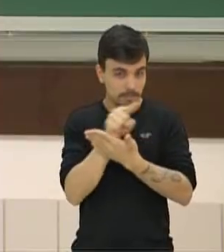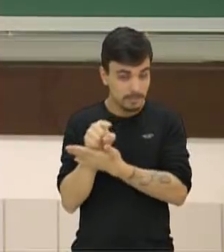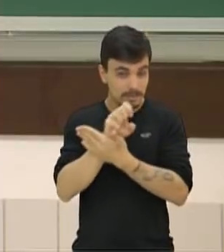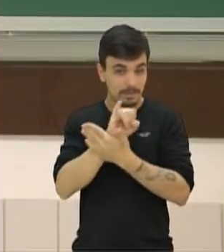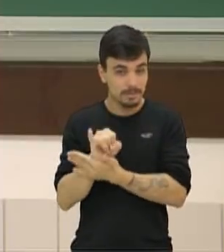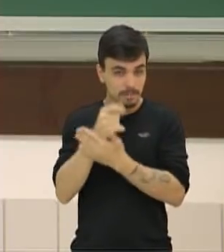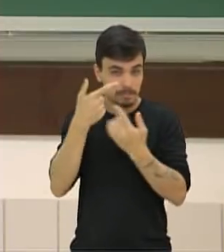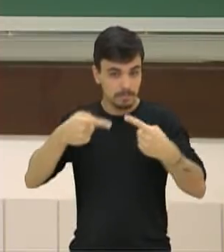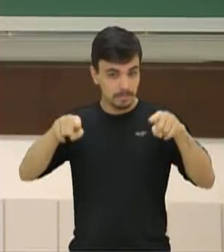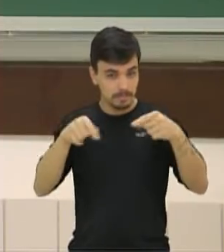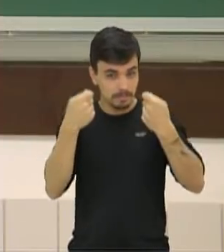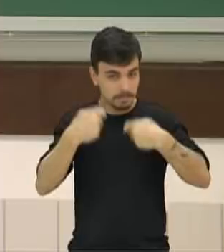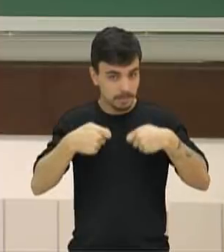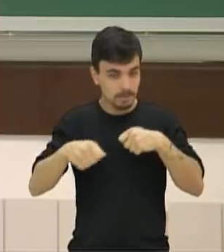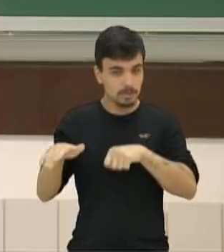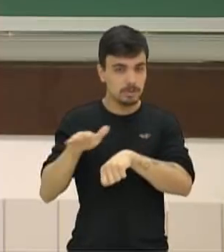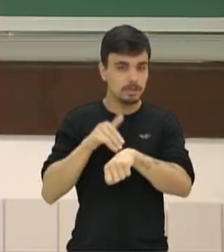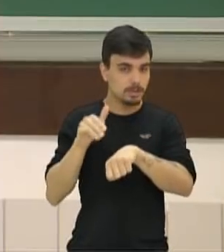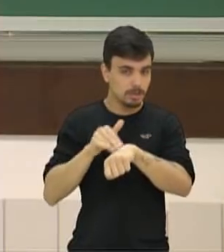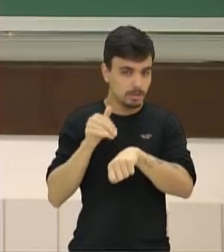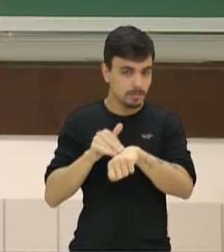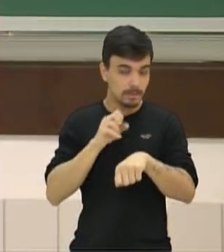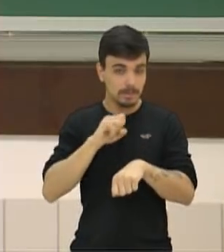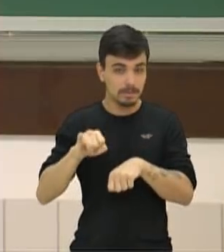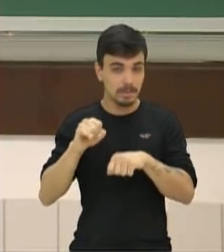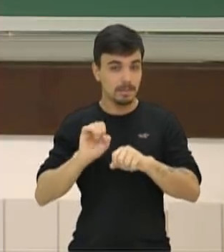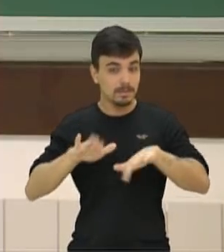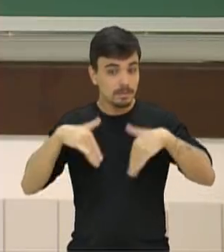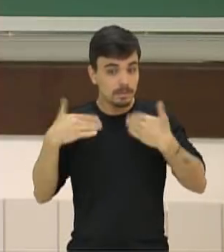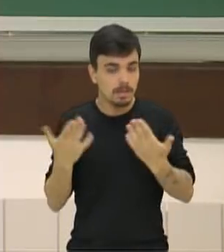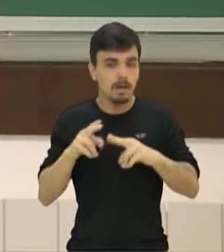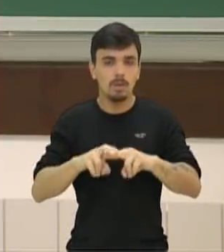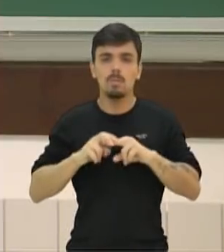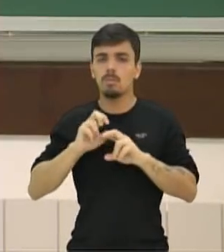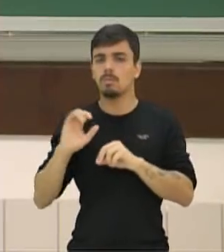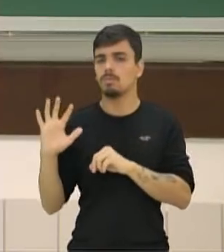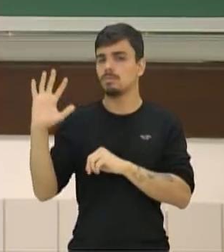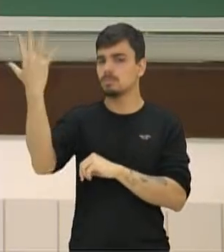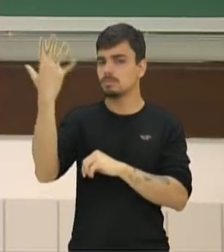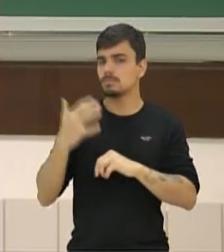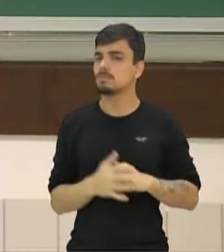Se precisar é só chamar. Se por acaso algo